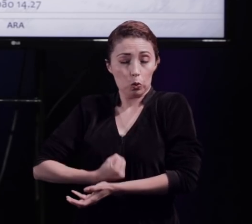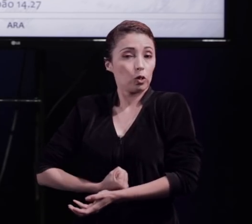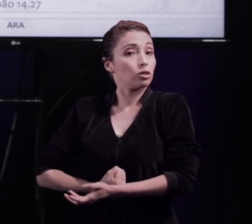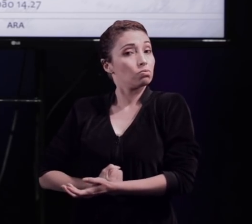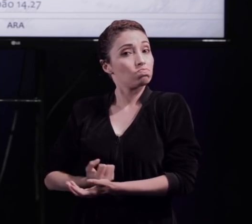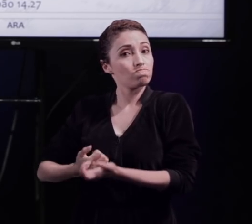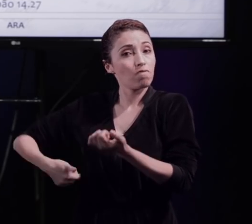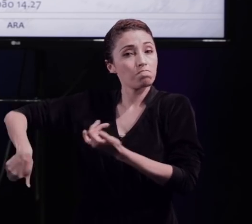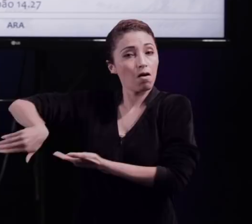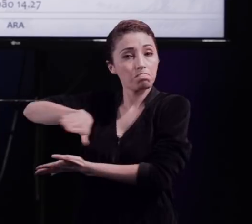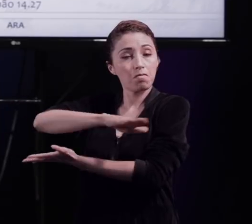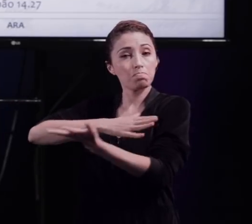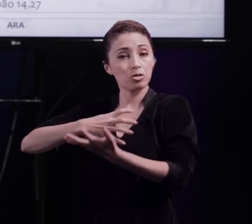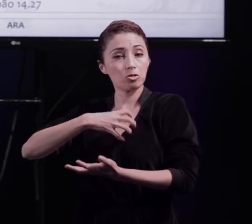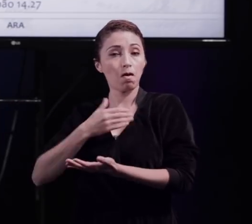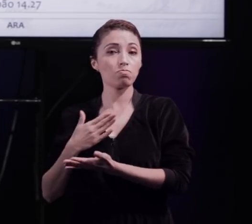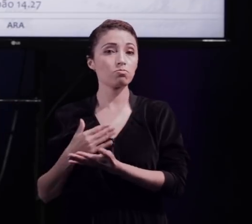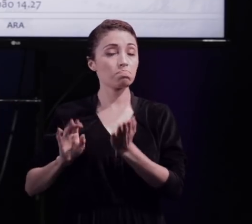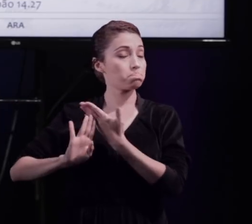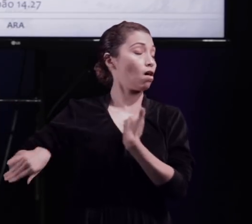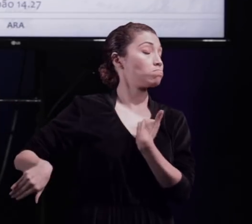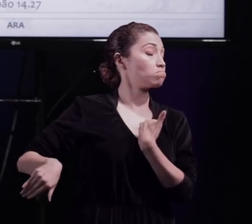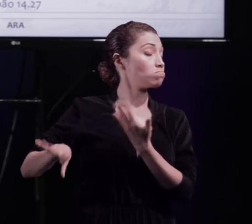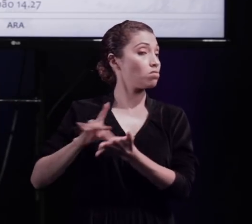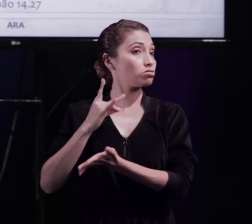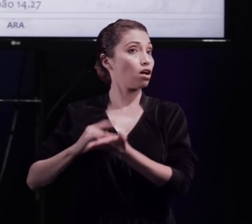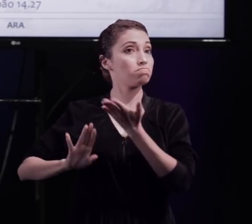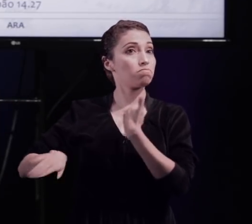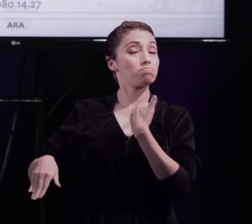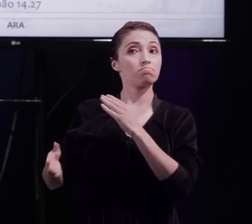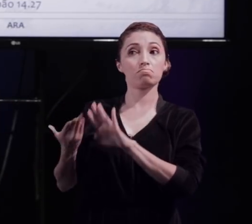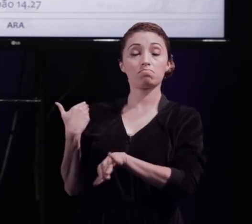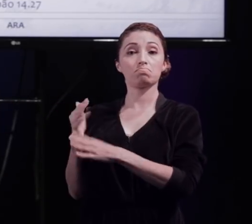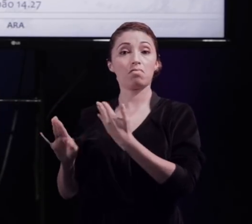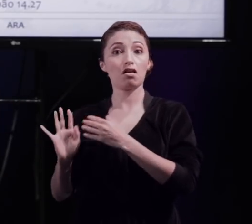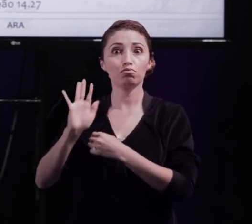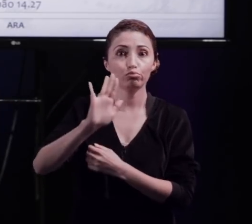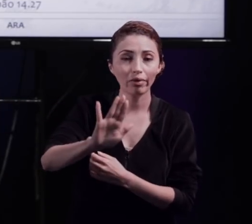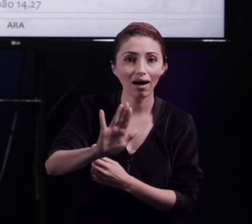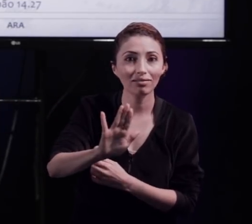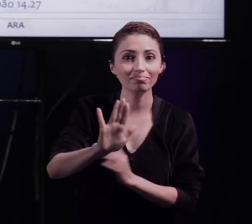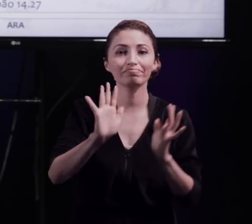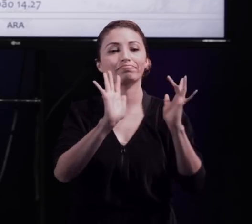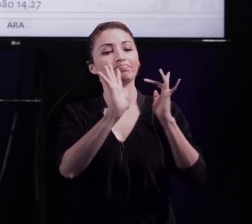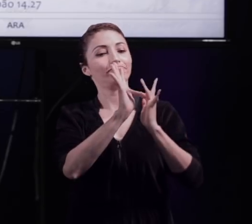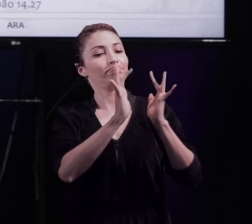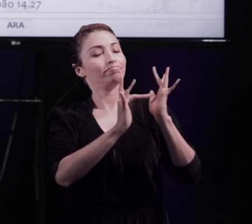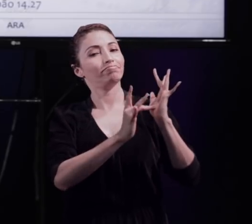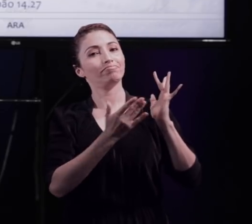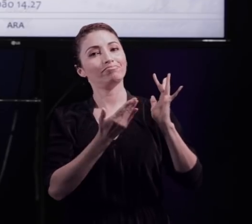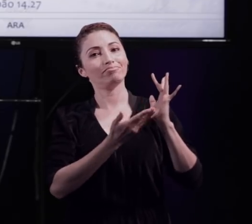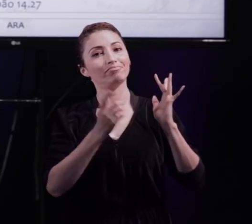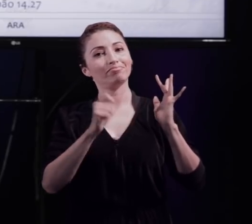pela amargura, pelo sentimento faccioso. Mas em